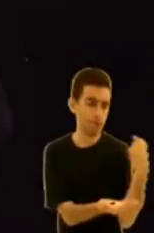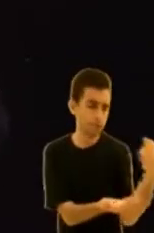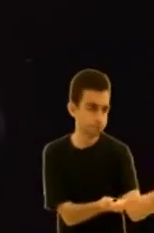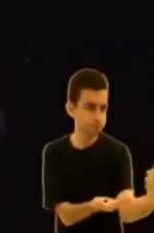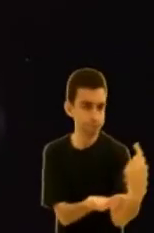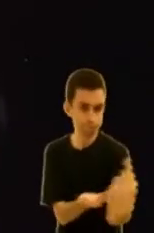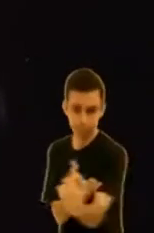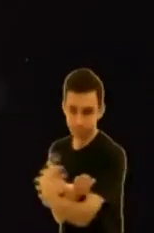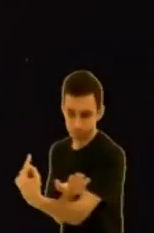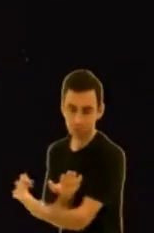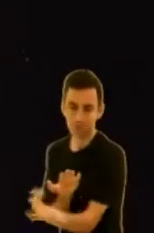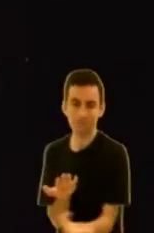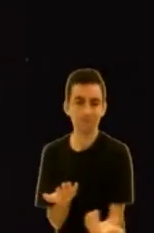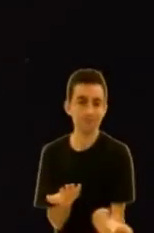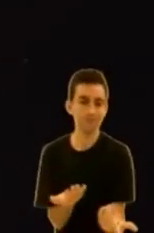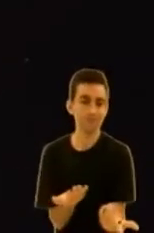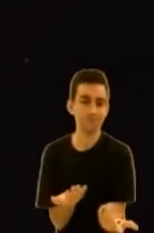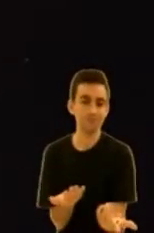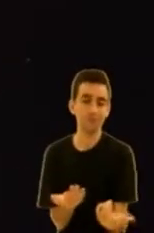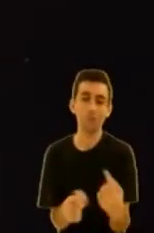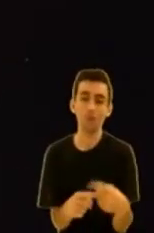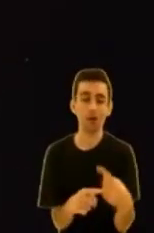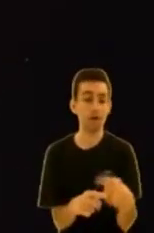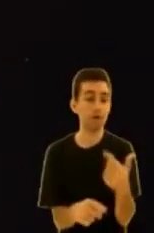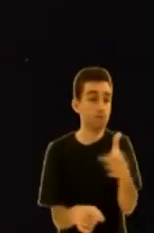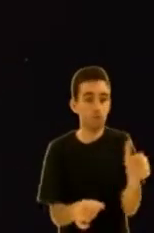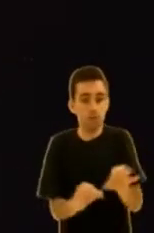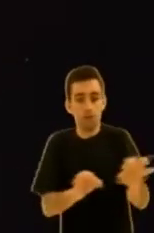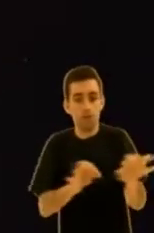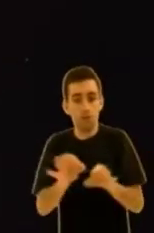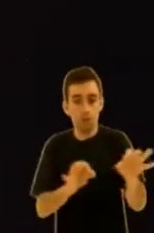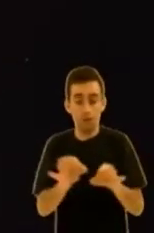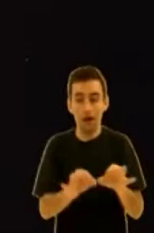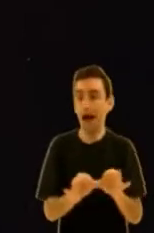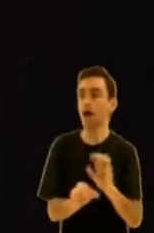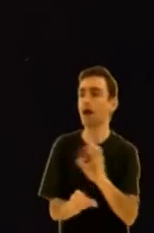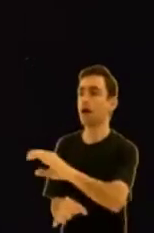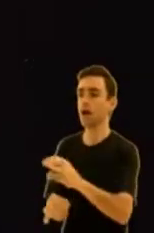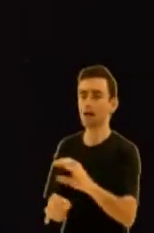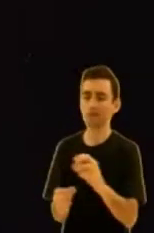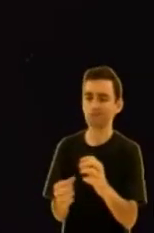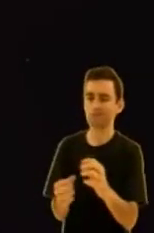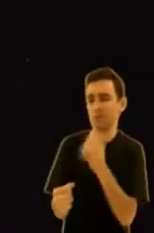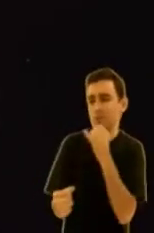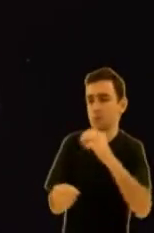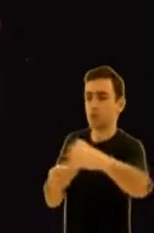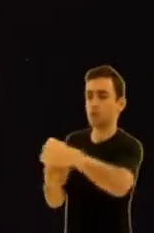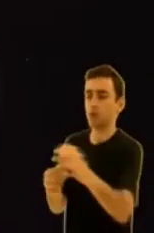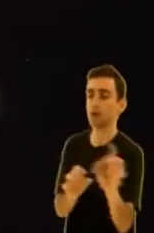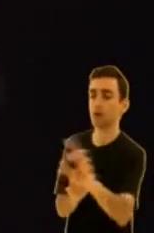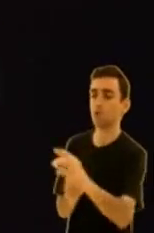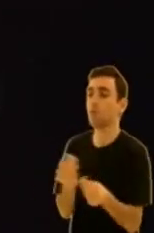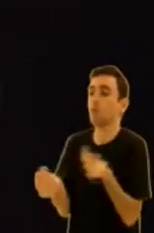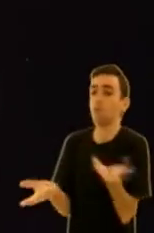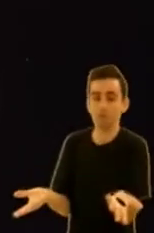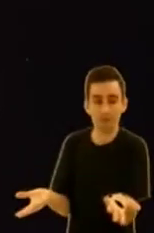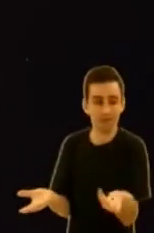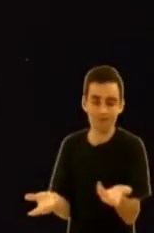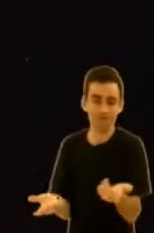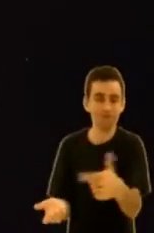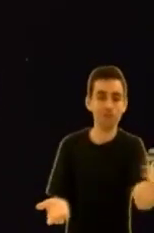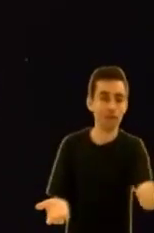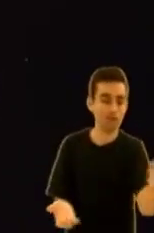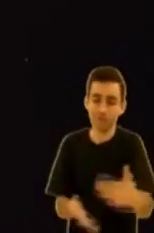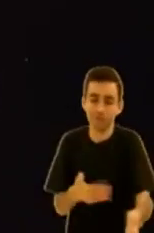individualizada, sem um planejamento da realidade de cada município. Isso foi sendo constituído